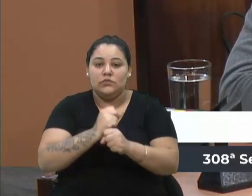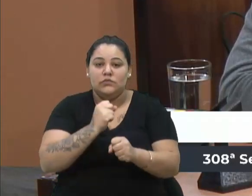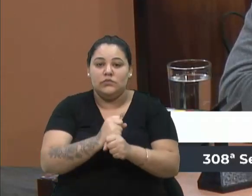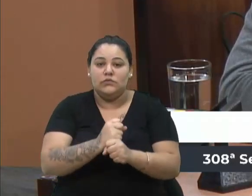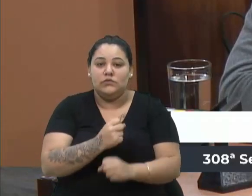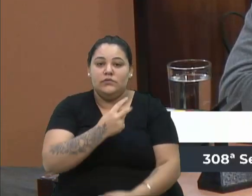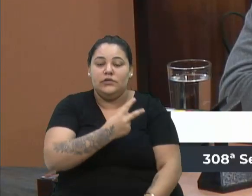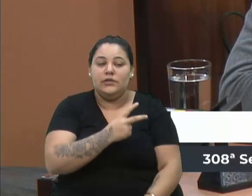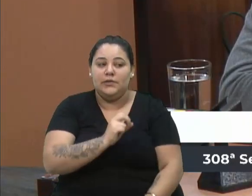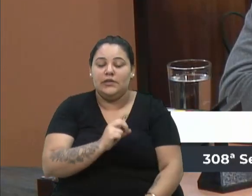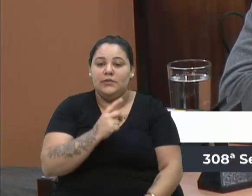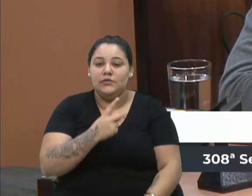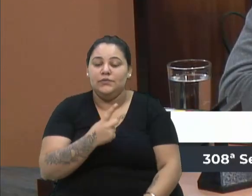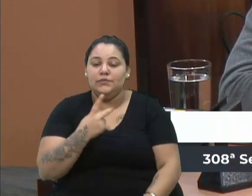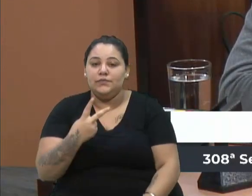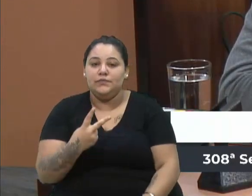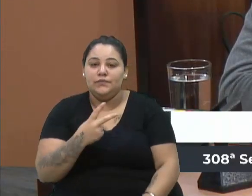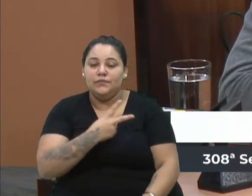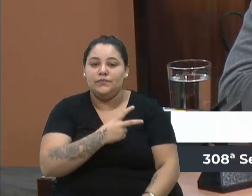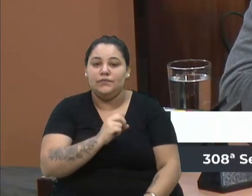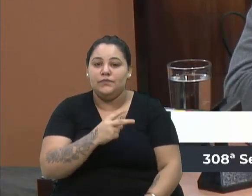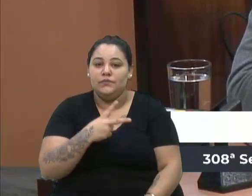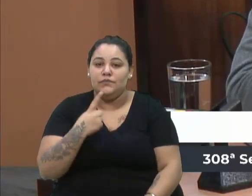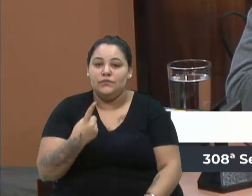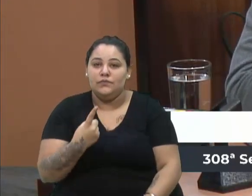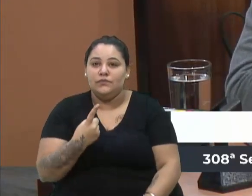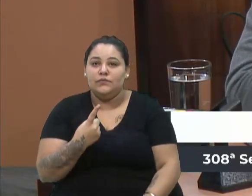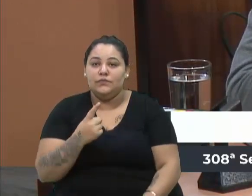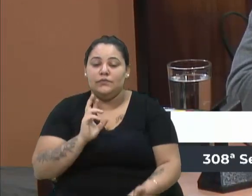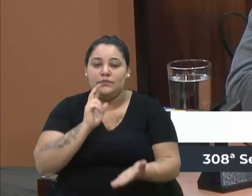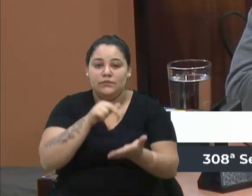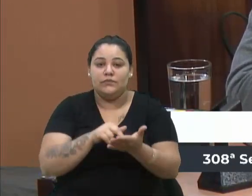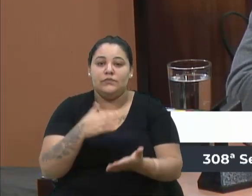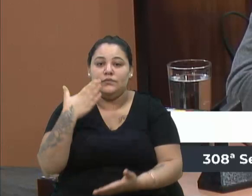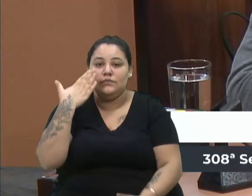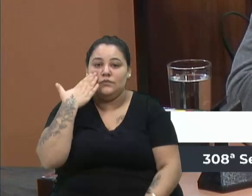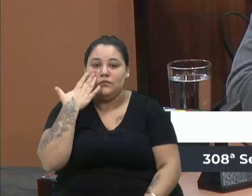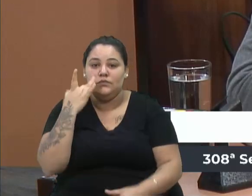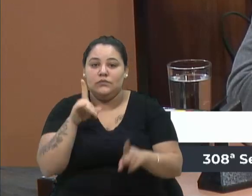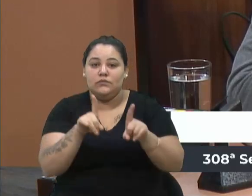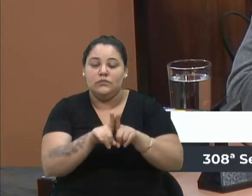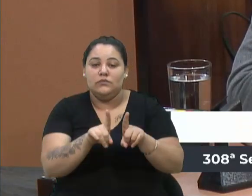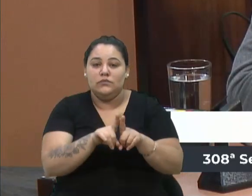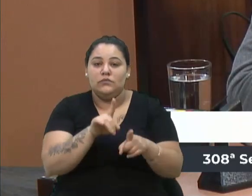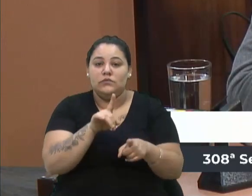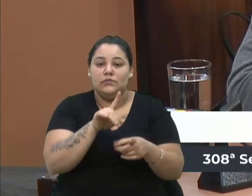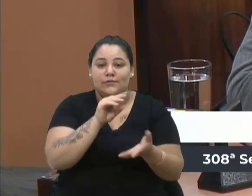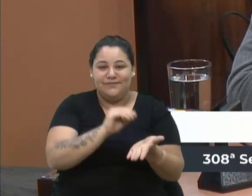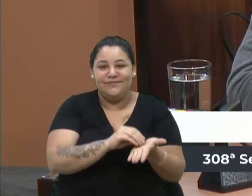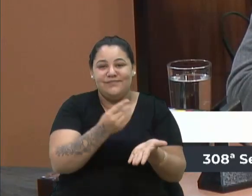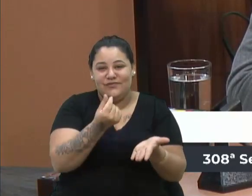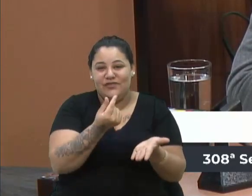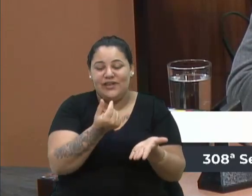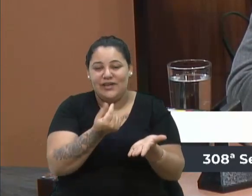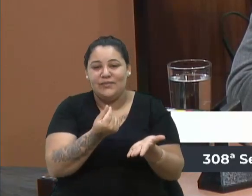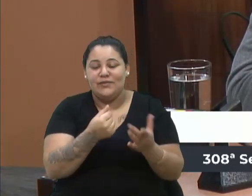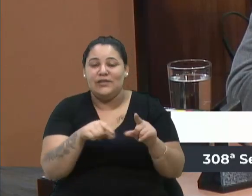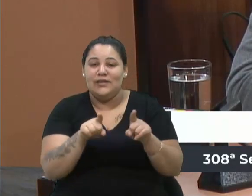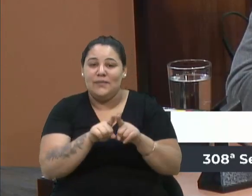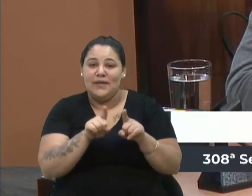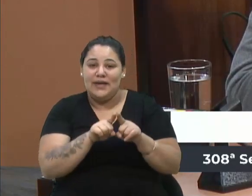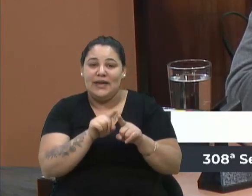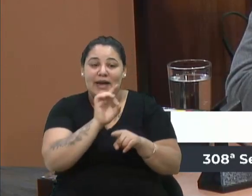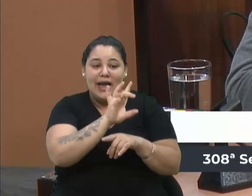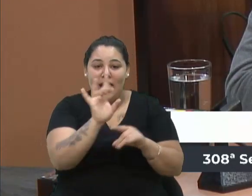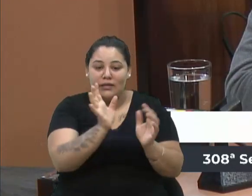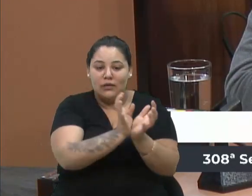vem solicitando esse apoio e a gente na realidade também sabe da da falta de efetivo e também cada comando tem a